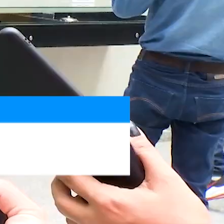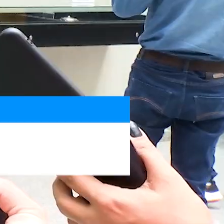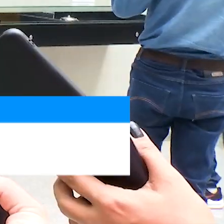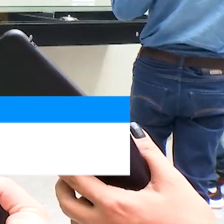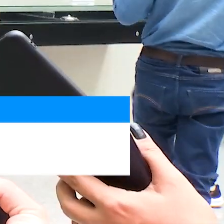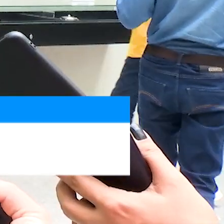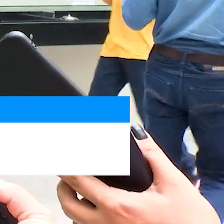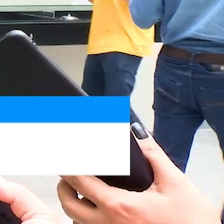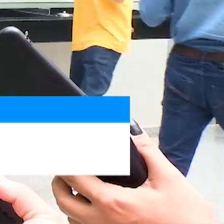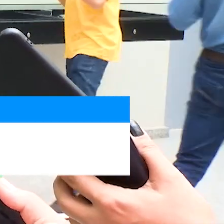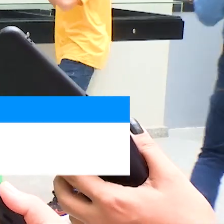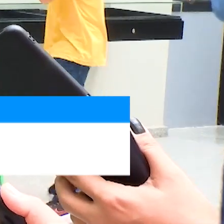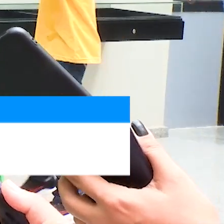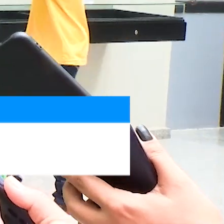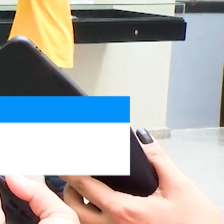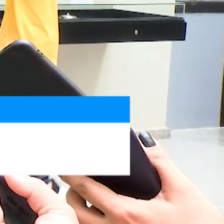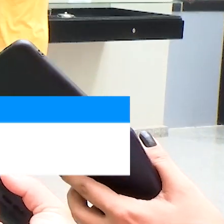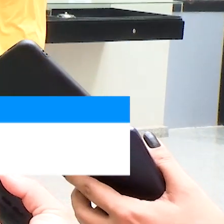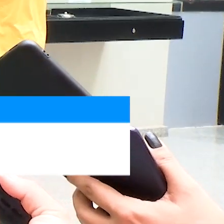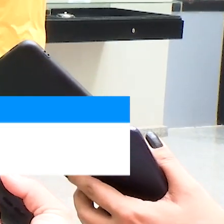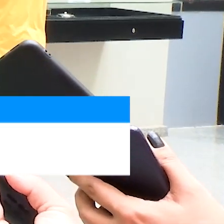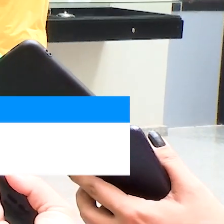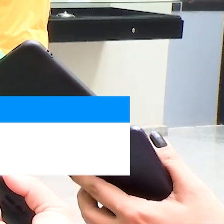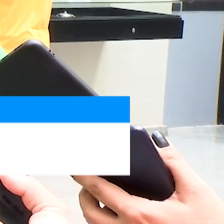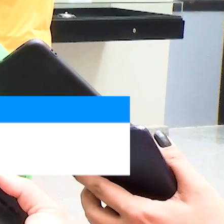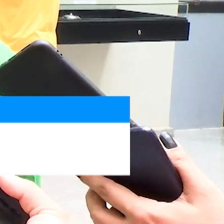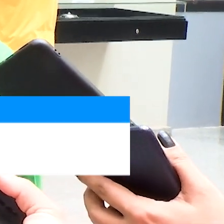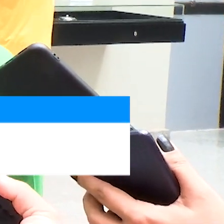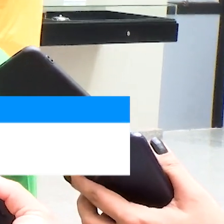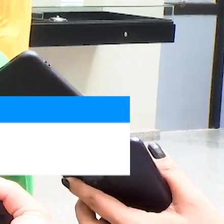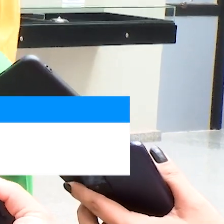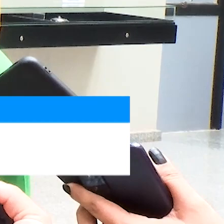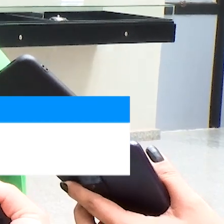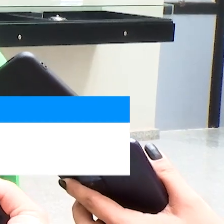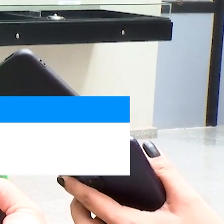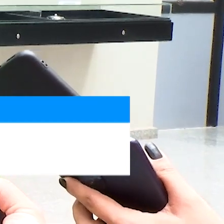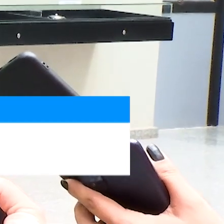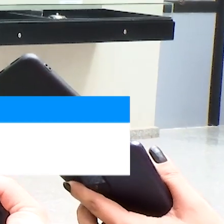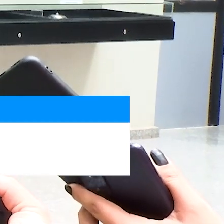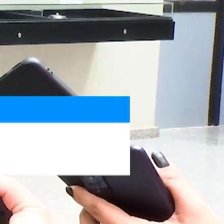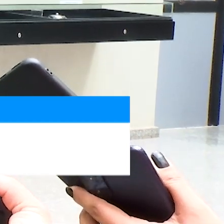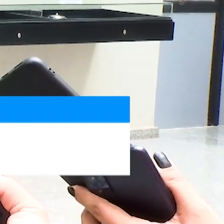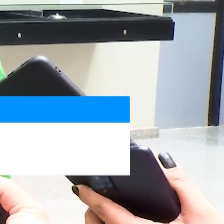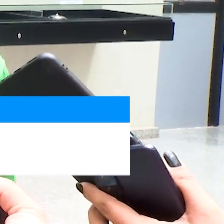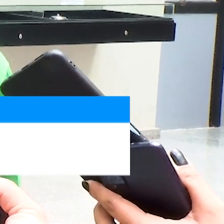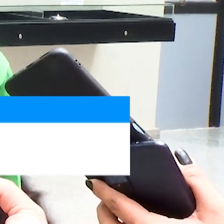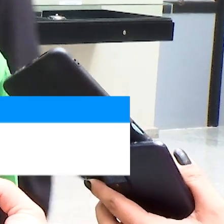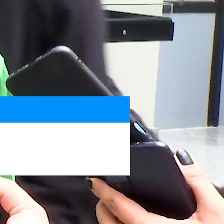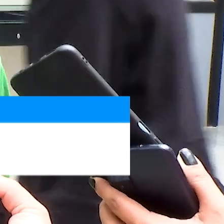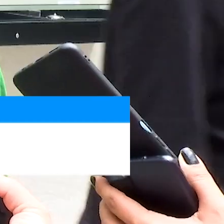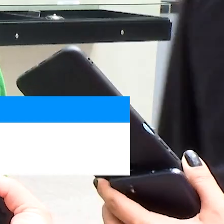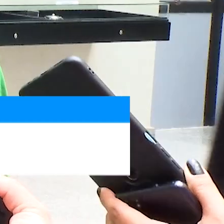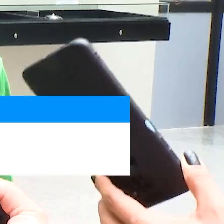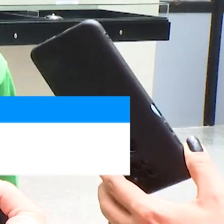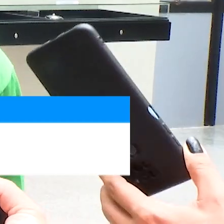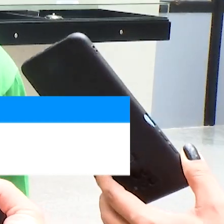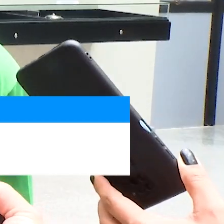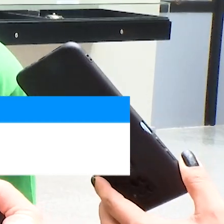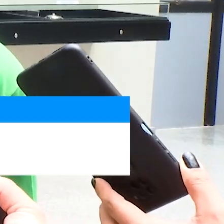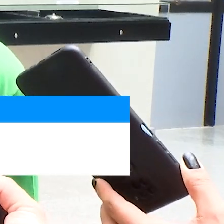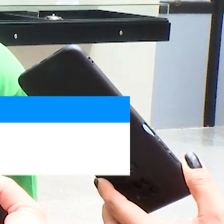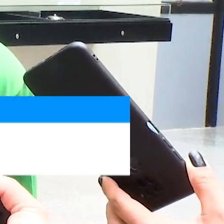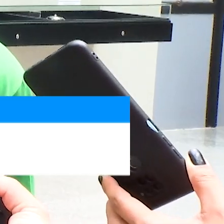colegas. Saber mais sobre os poderes vai ajudar mais sobre o meu futuro, né? Eu posso até não entender agora o